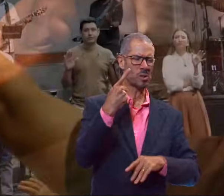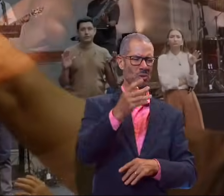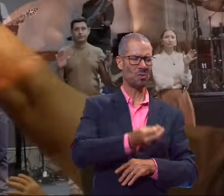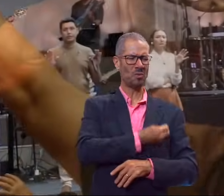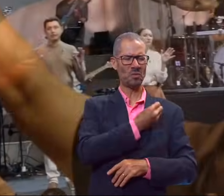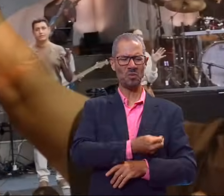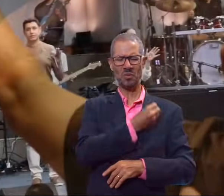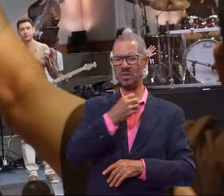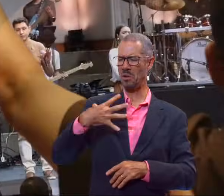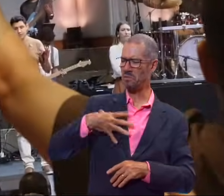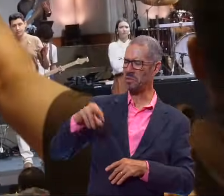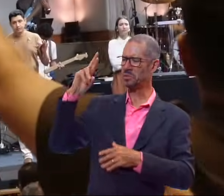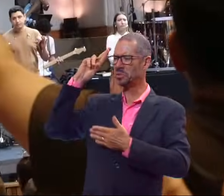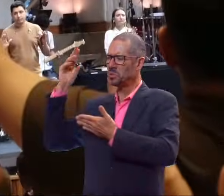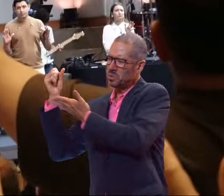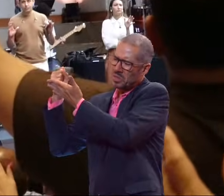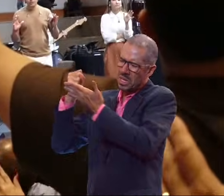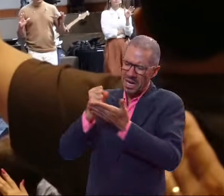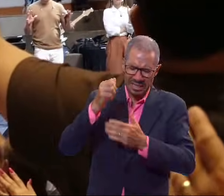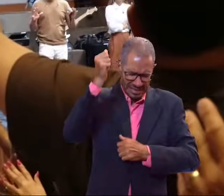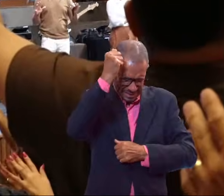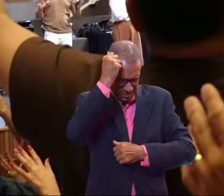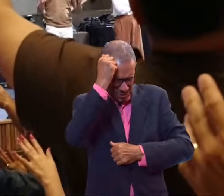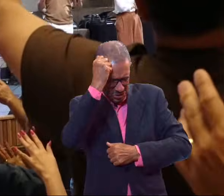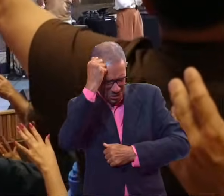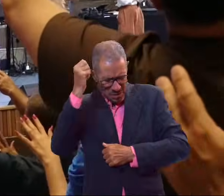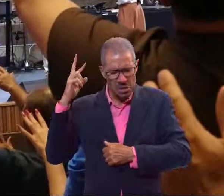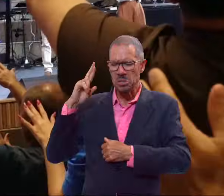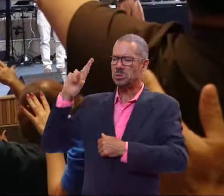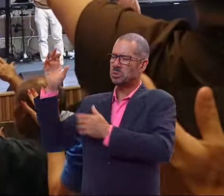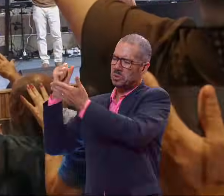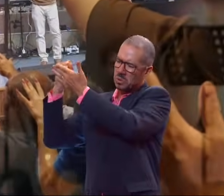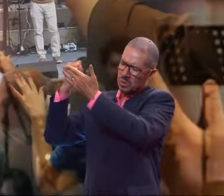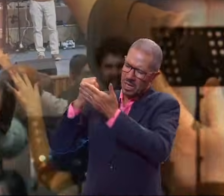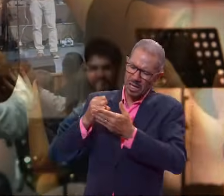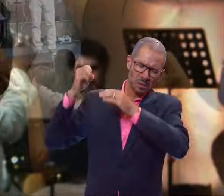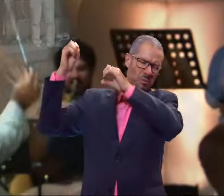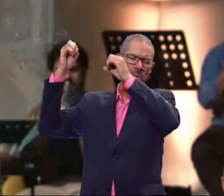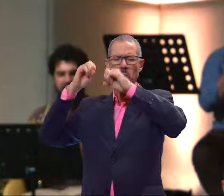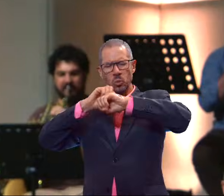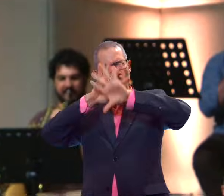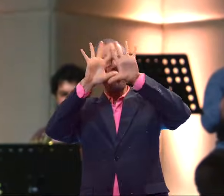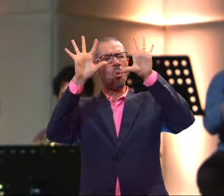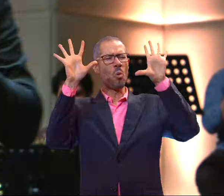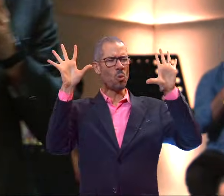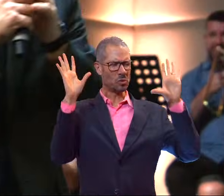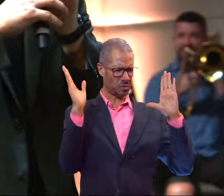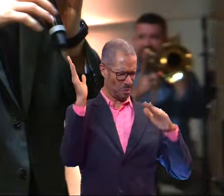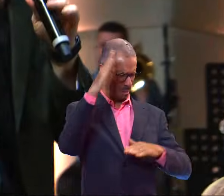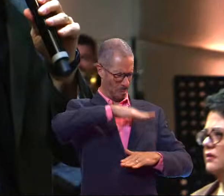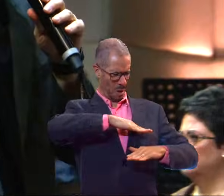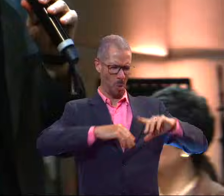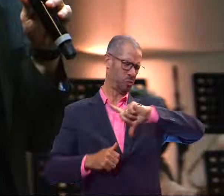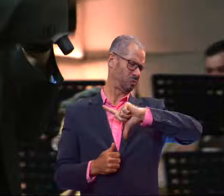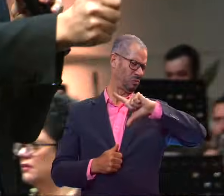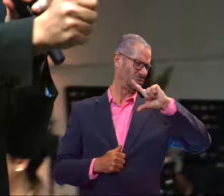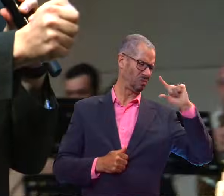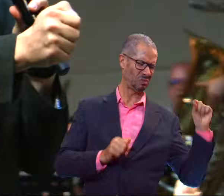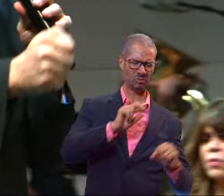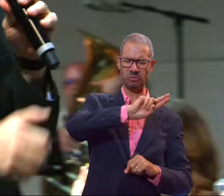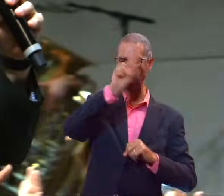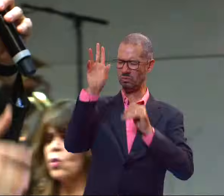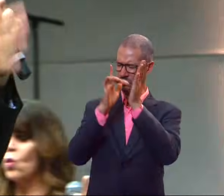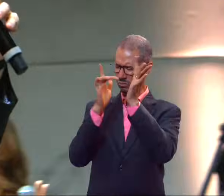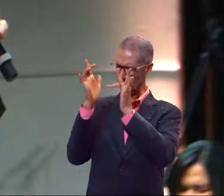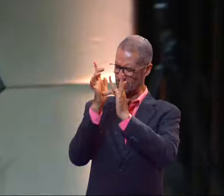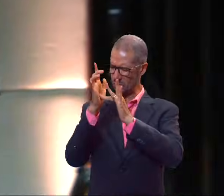Que o Senhor traga arrependimento, que o Senhor traga luz onde as trevas entraram. Pai, que em nome de